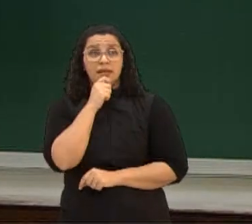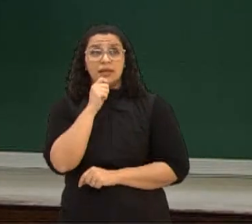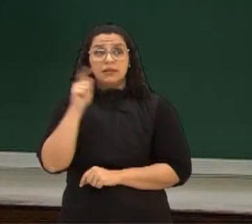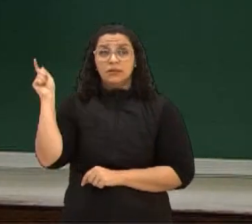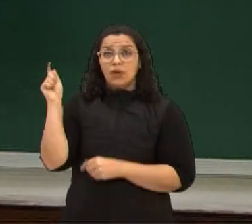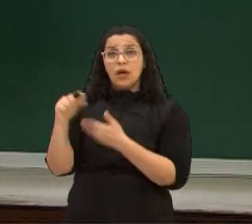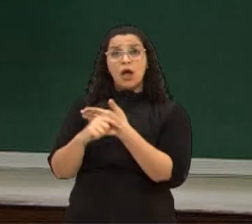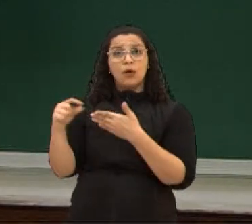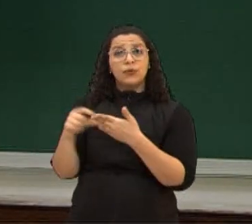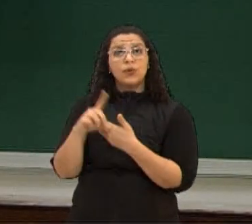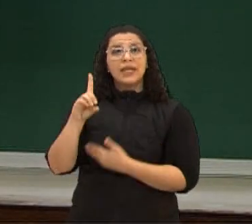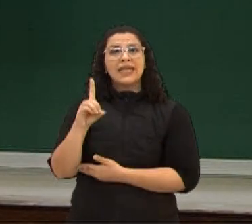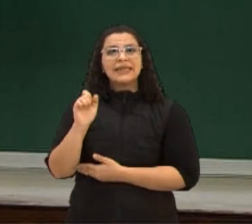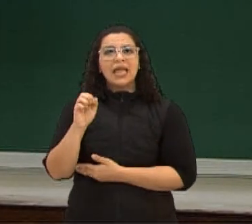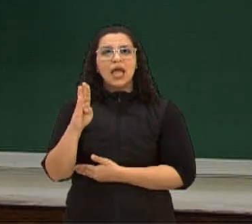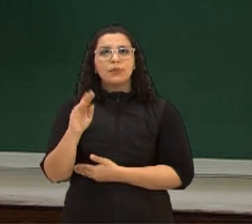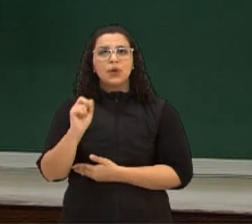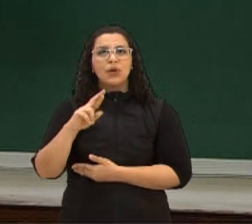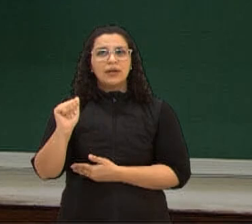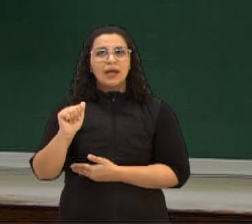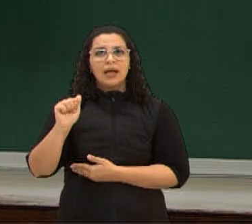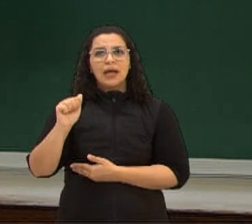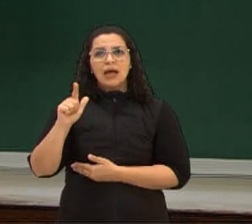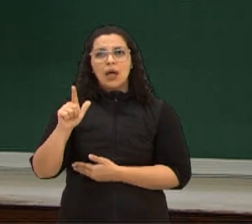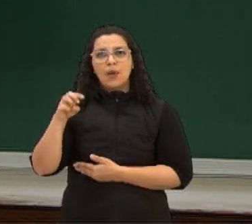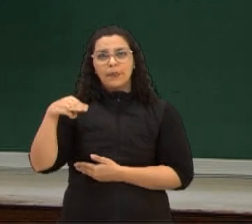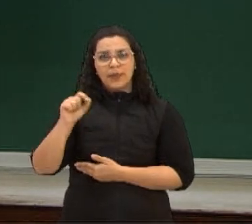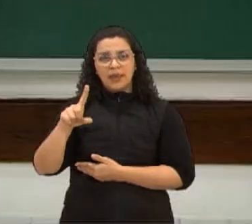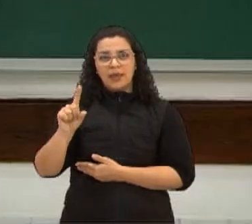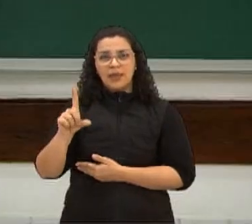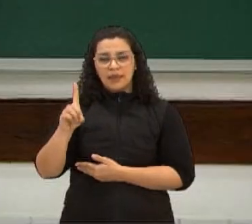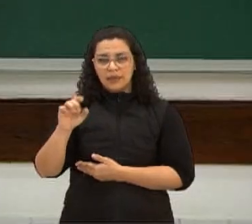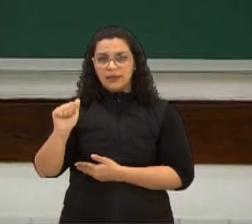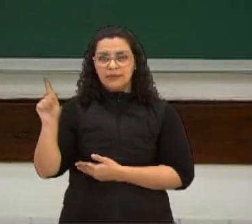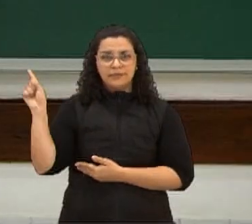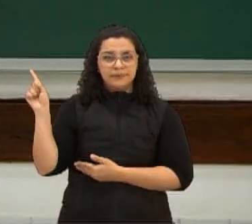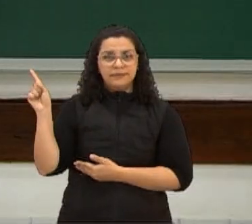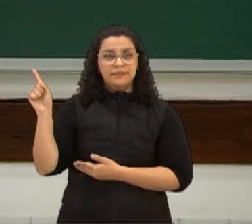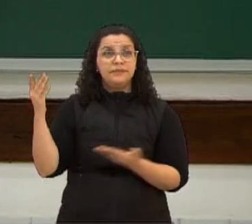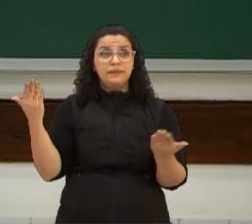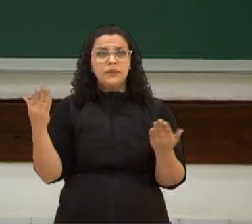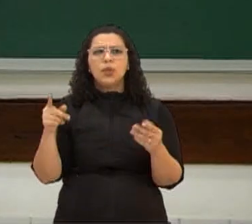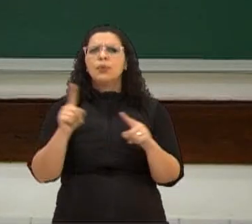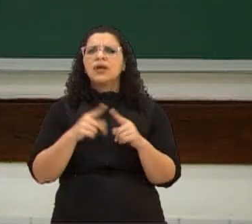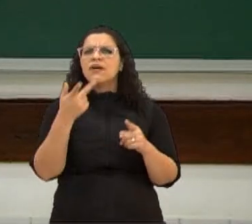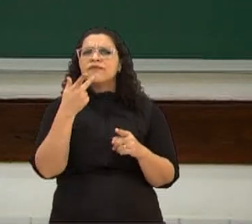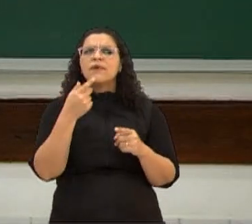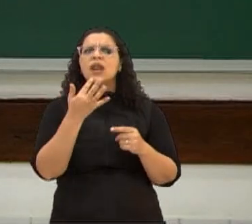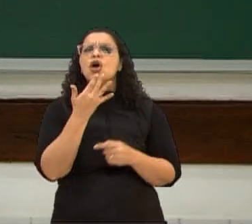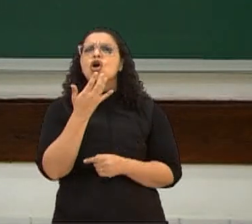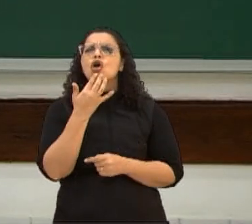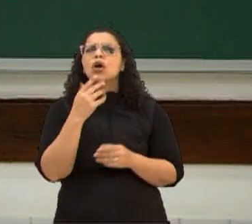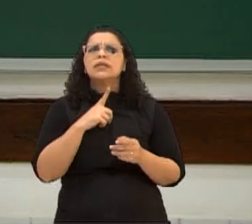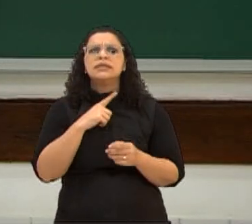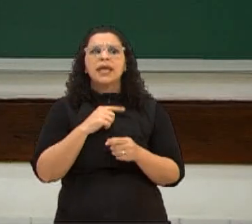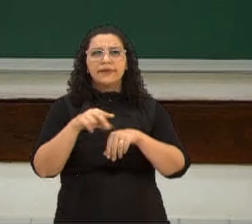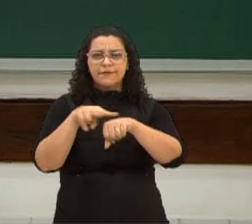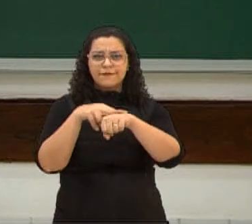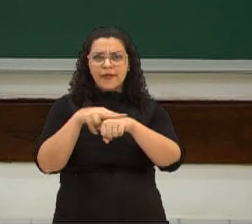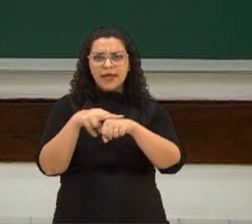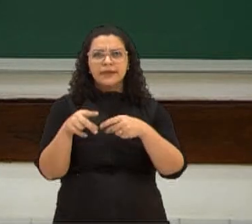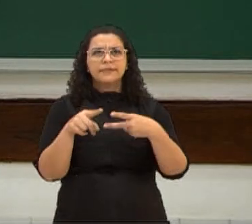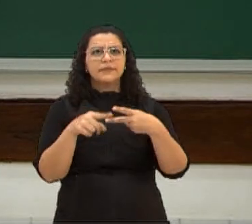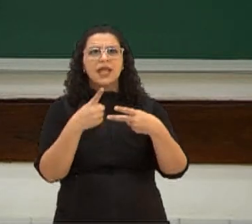né, a carta ali é Débora Almeida Azevedo. Professor, mas por que está colorido isso que você